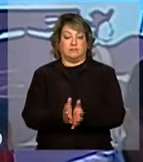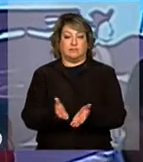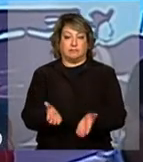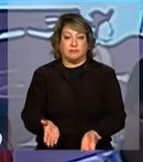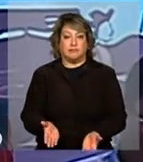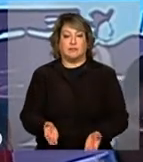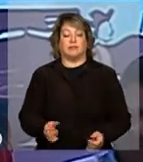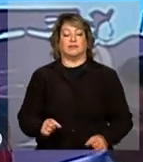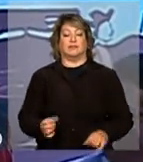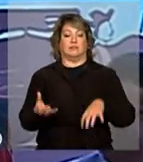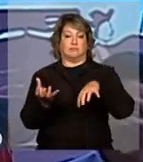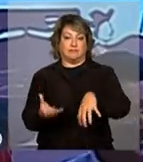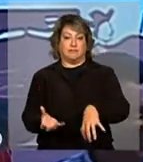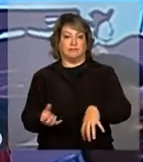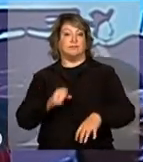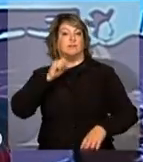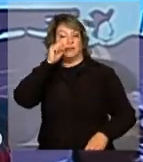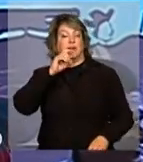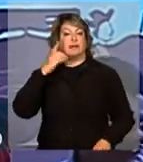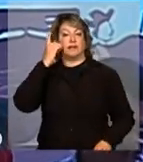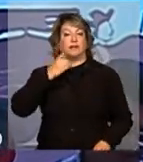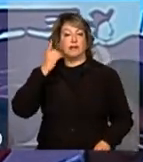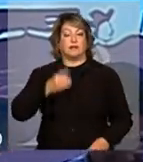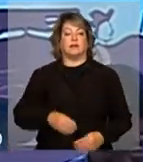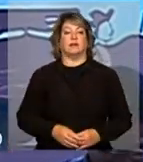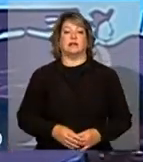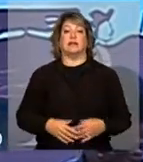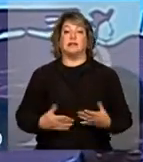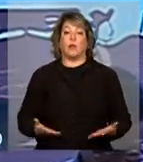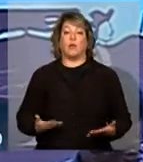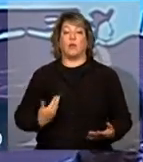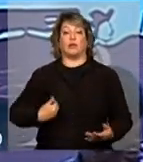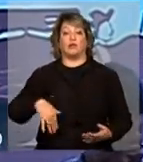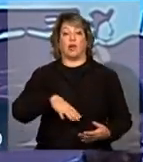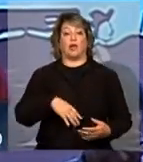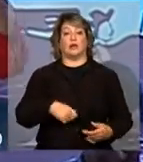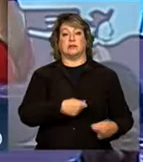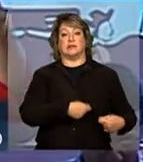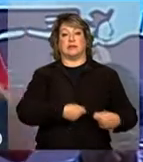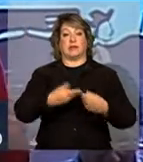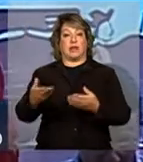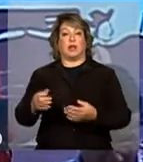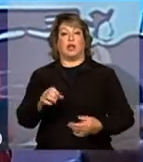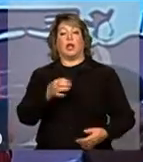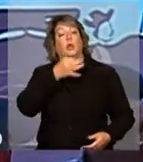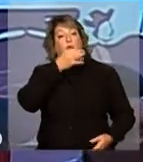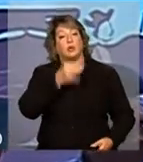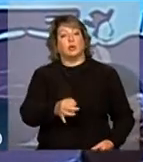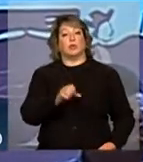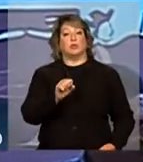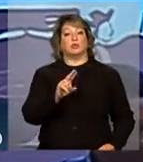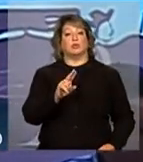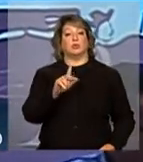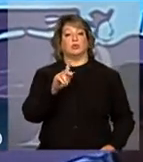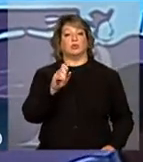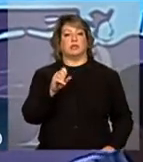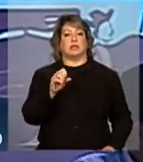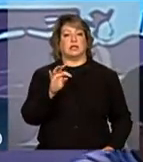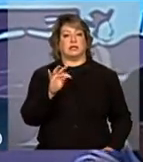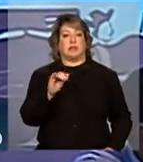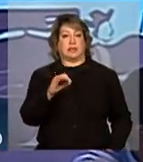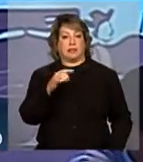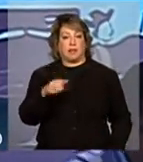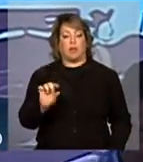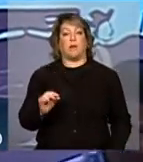Congresso, a Câmara e o Senado, nós encaminhamos uma sugestão pedindo